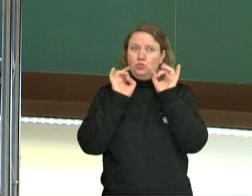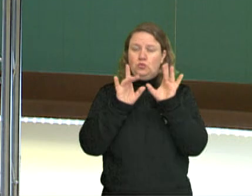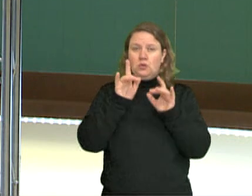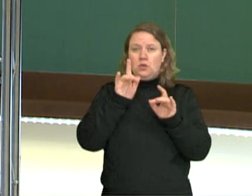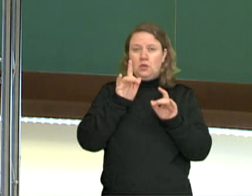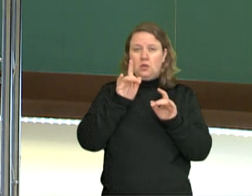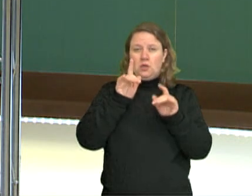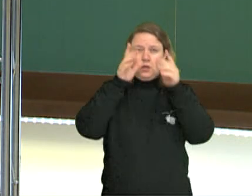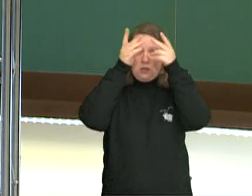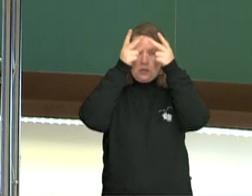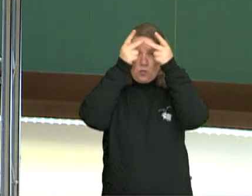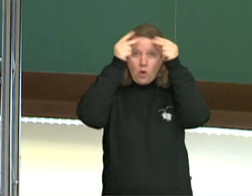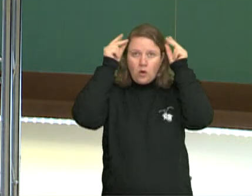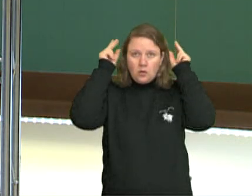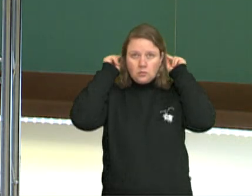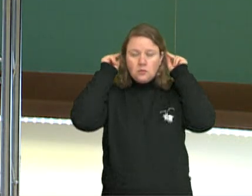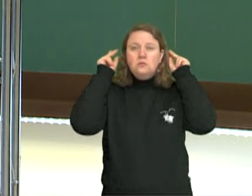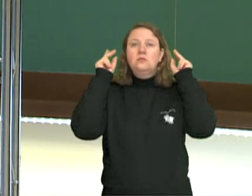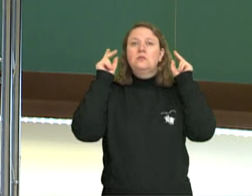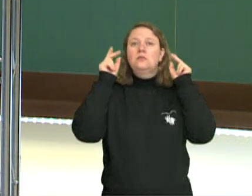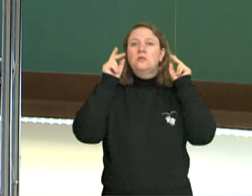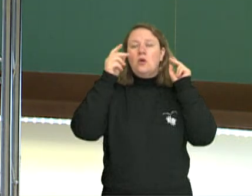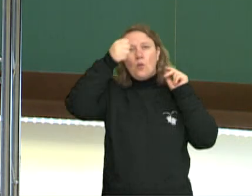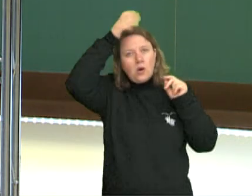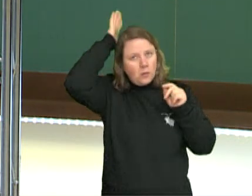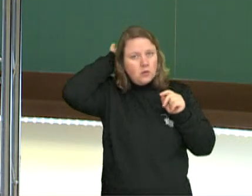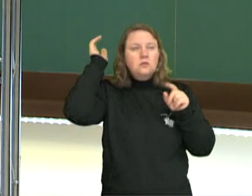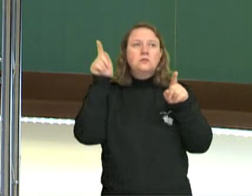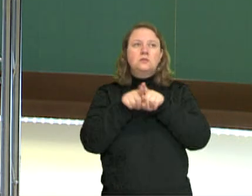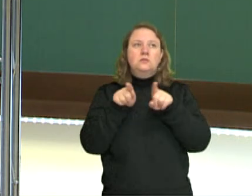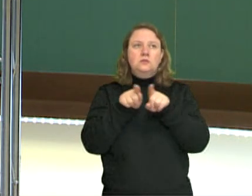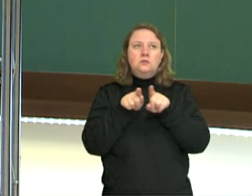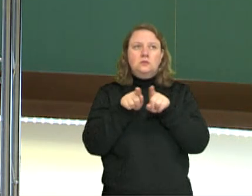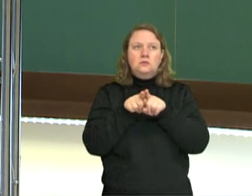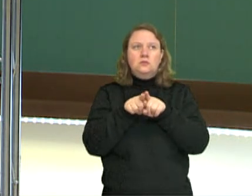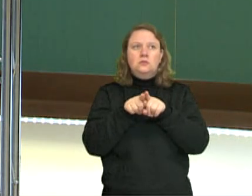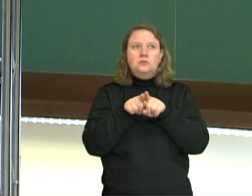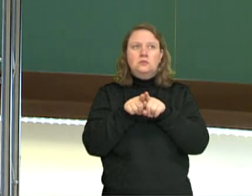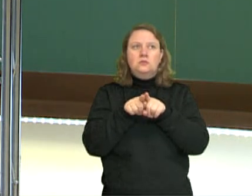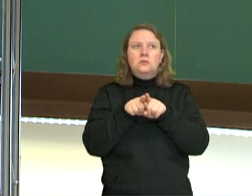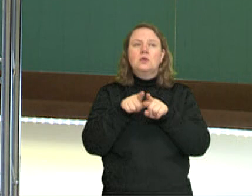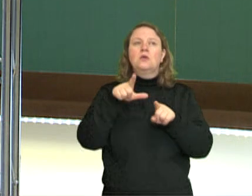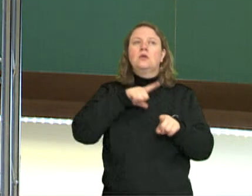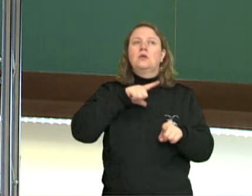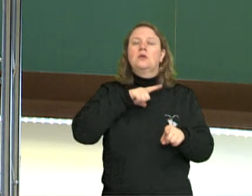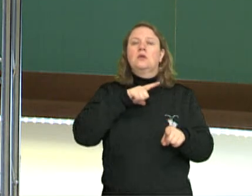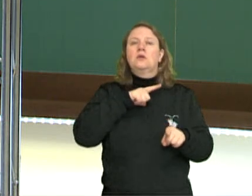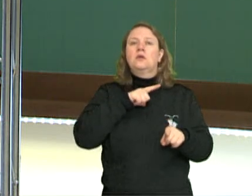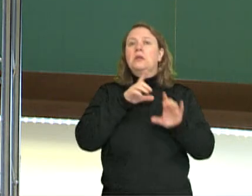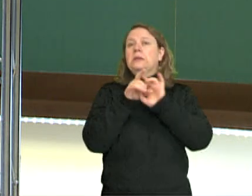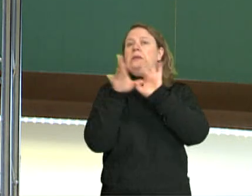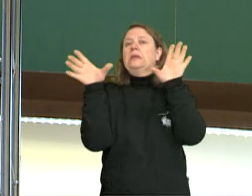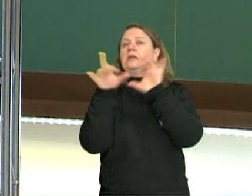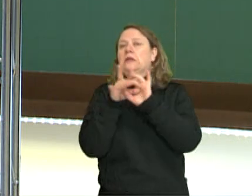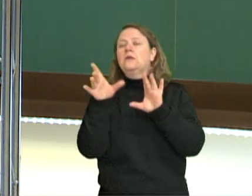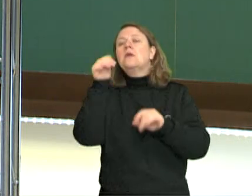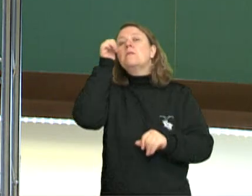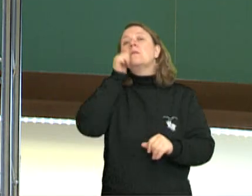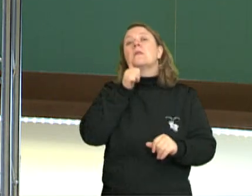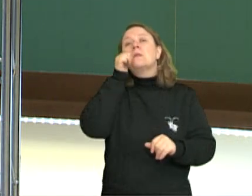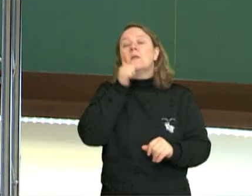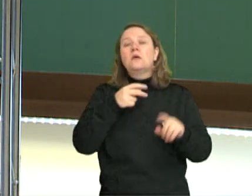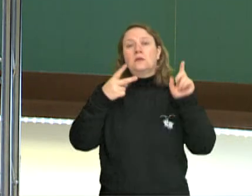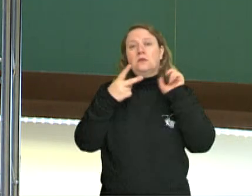categorias masculinas, né? E a estilo livre, que tem a feminina e a masculina. Então